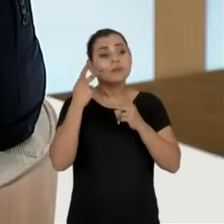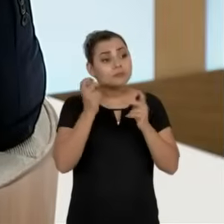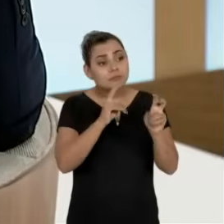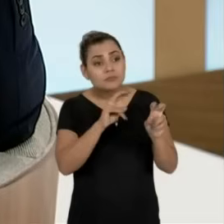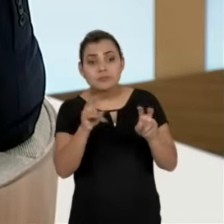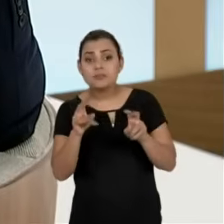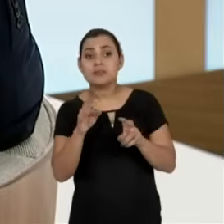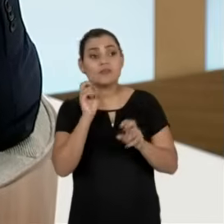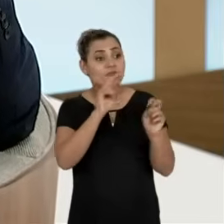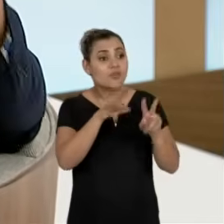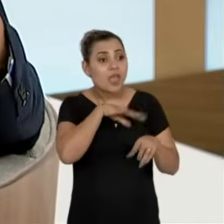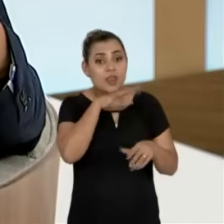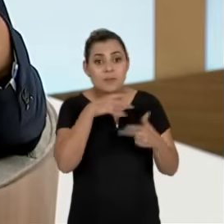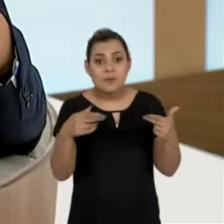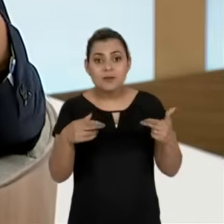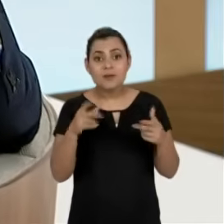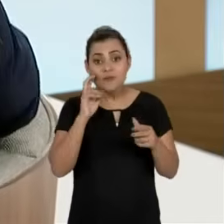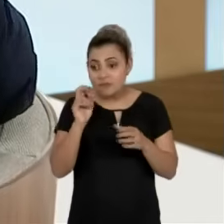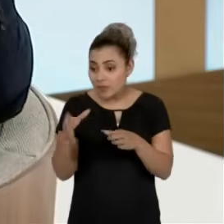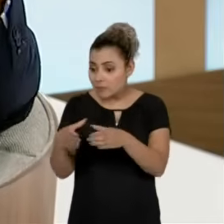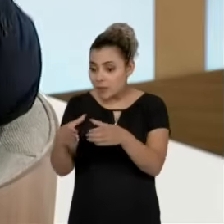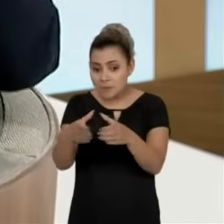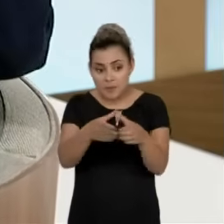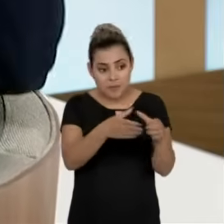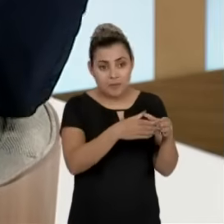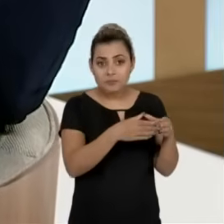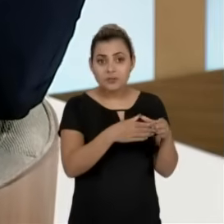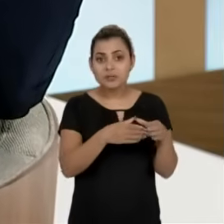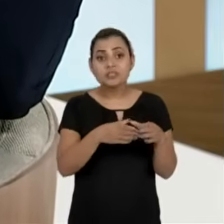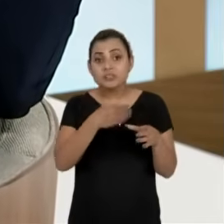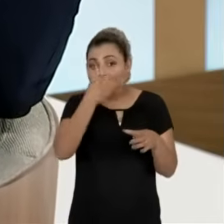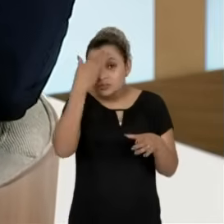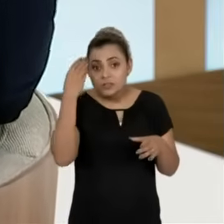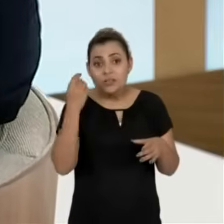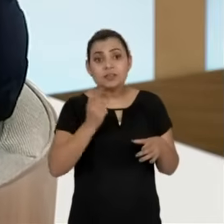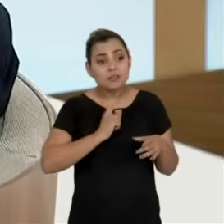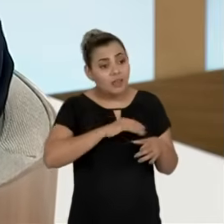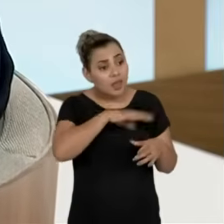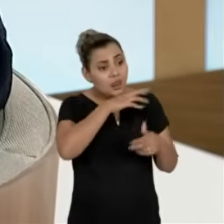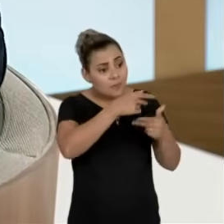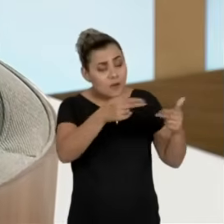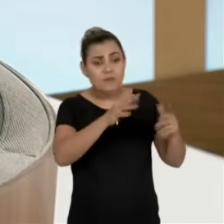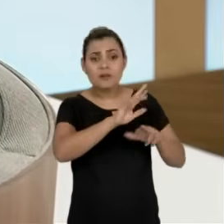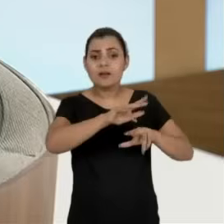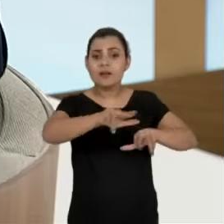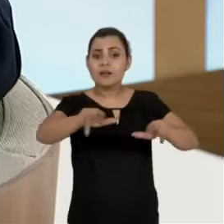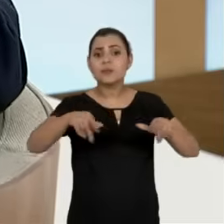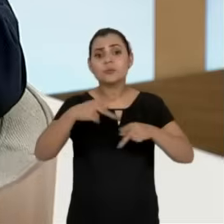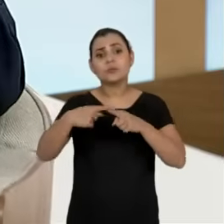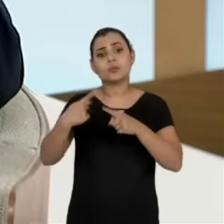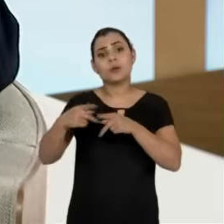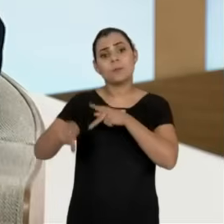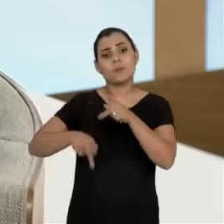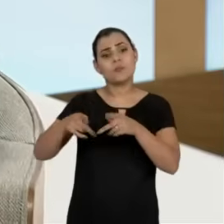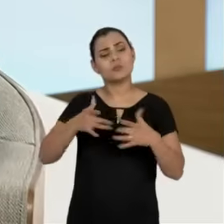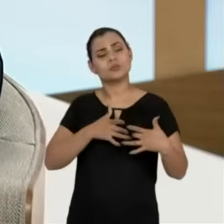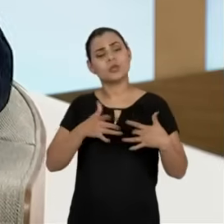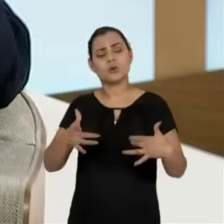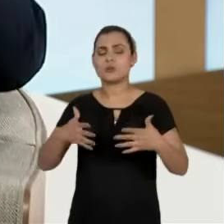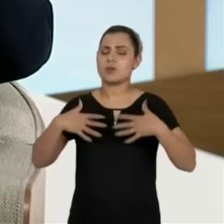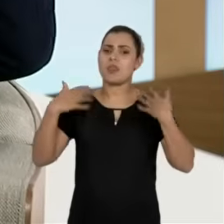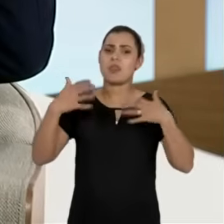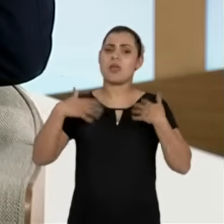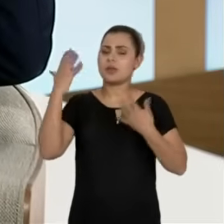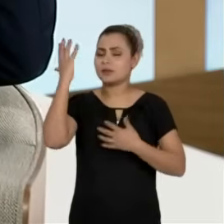bicho, e quando elas conhecem as comunidades, elas se impressionam, esquecem que tem de ver bicho, porque é tão lindo, é um povo tão bonito, generoso,